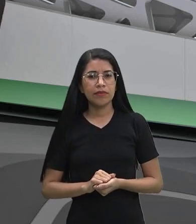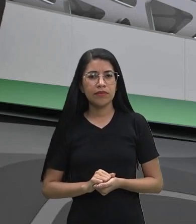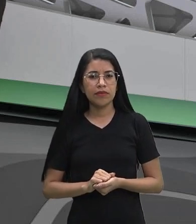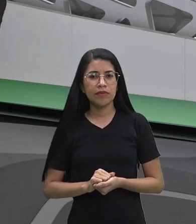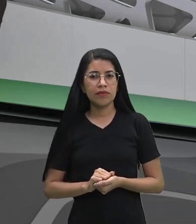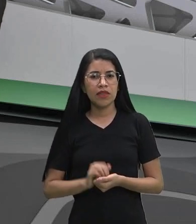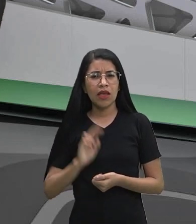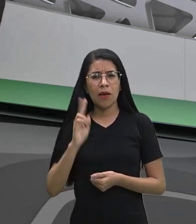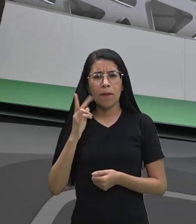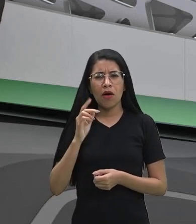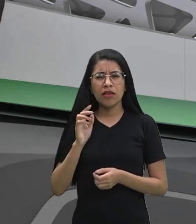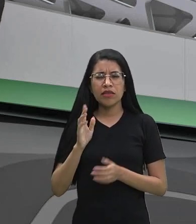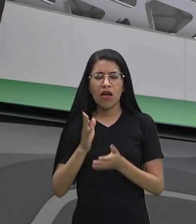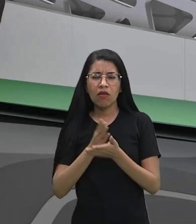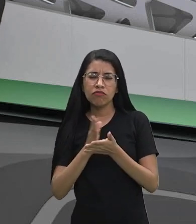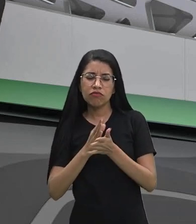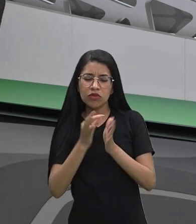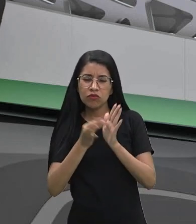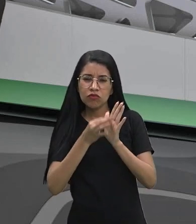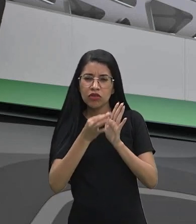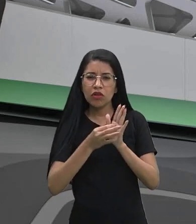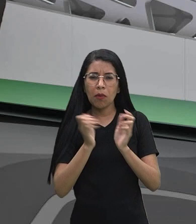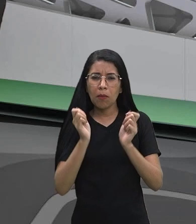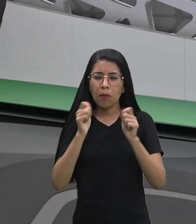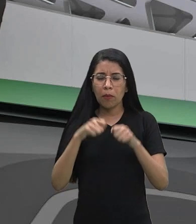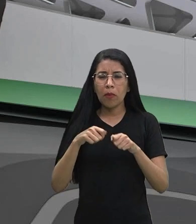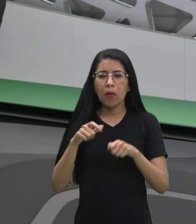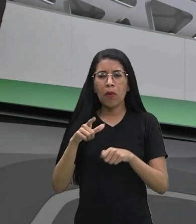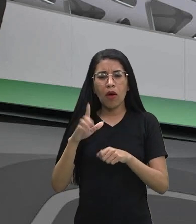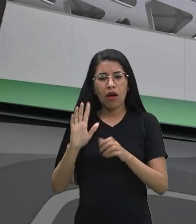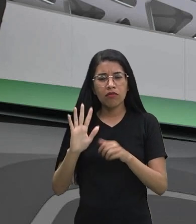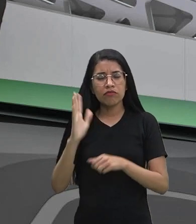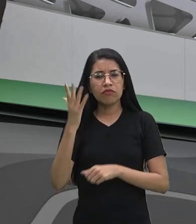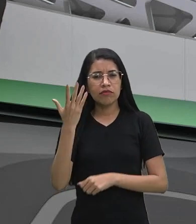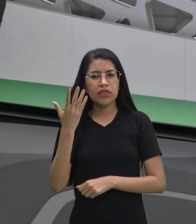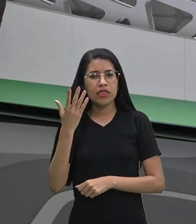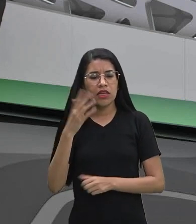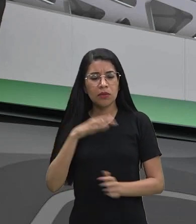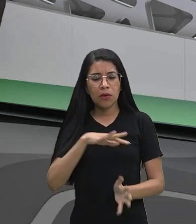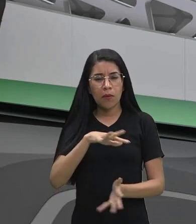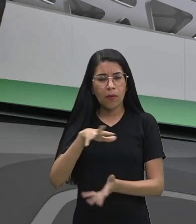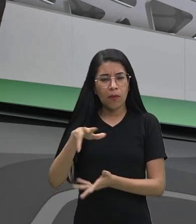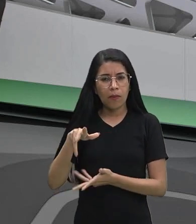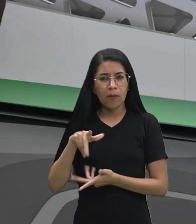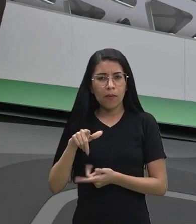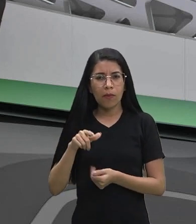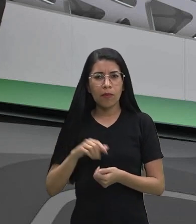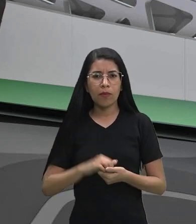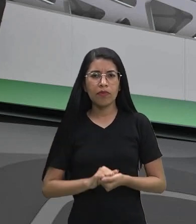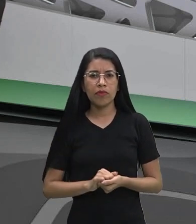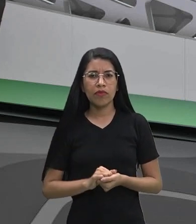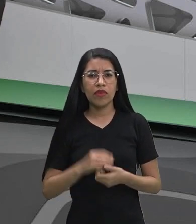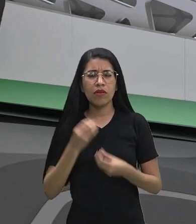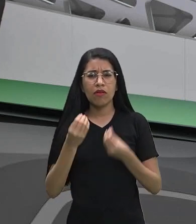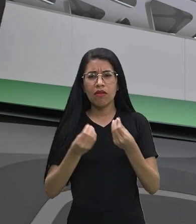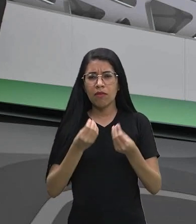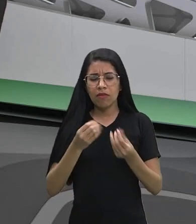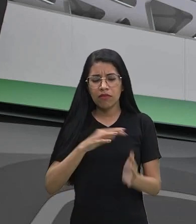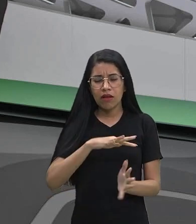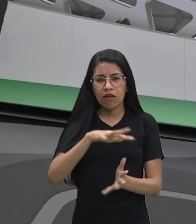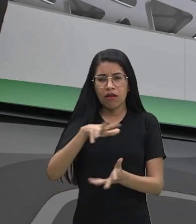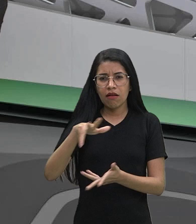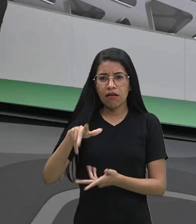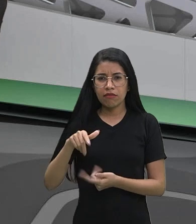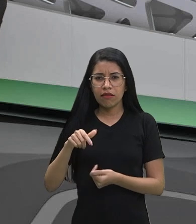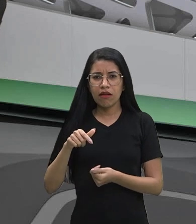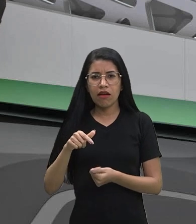hipóteses são algumas sugestões do que pode ter acontecido, né, da Terra, de como é que era a Terra, chamada